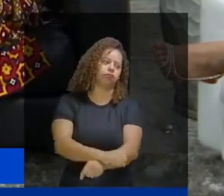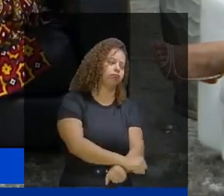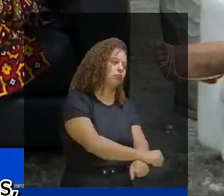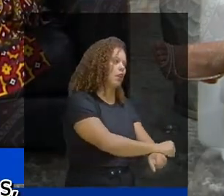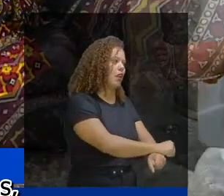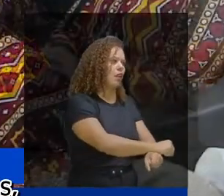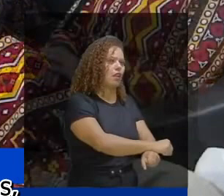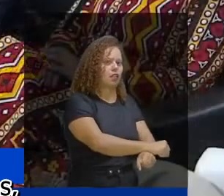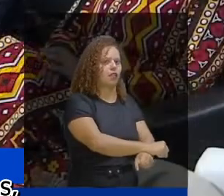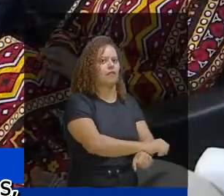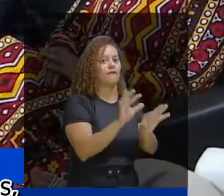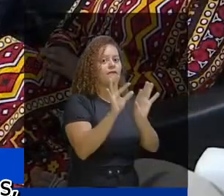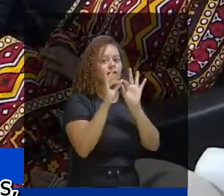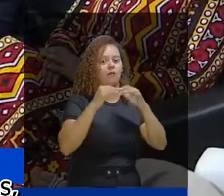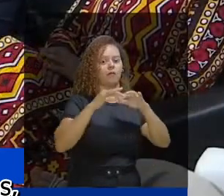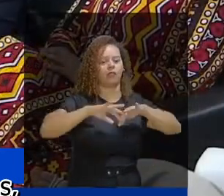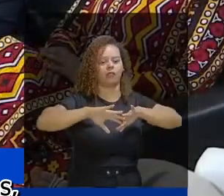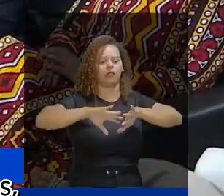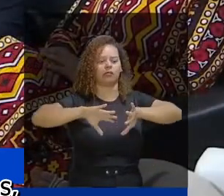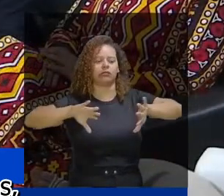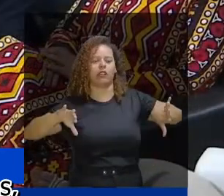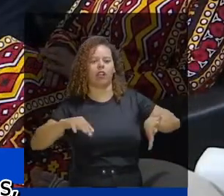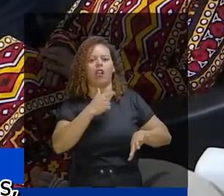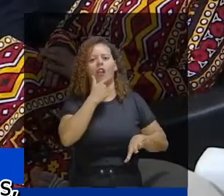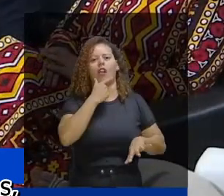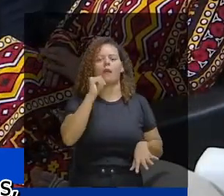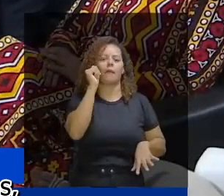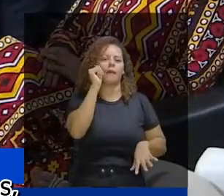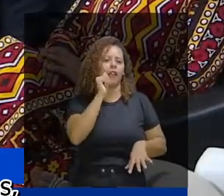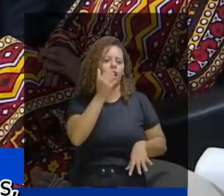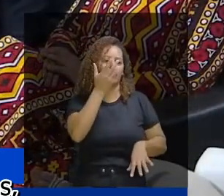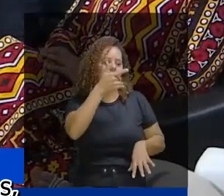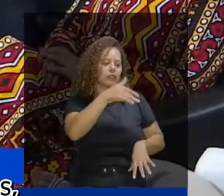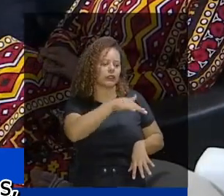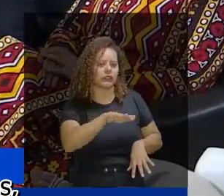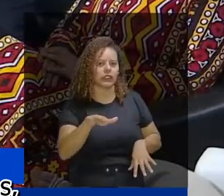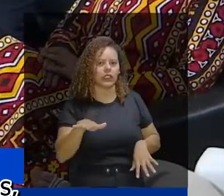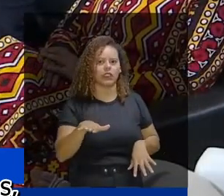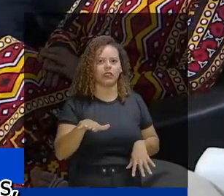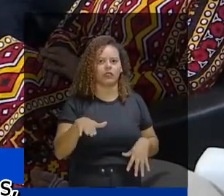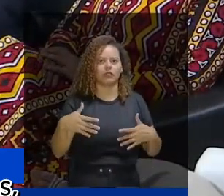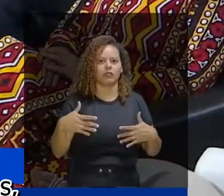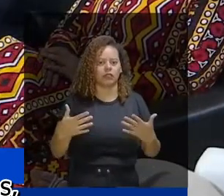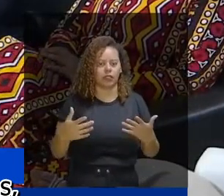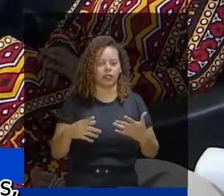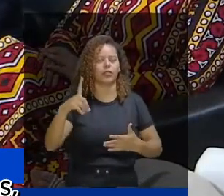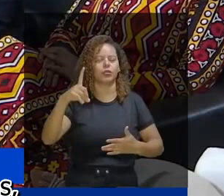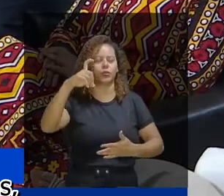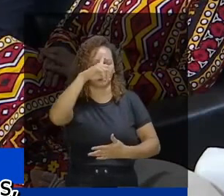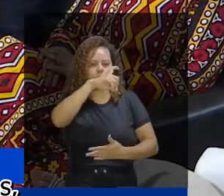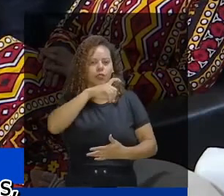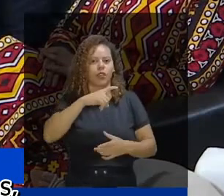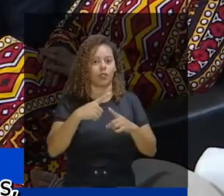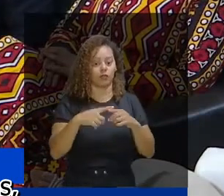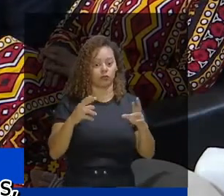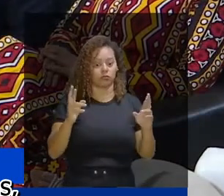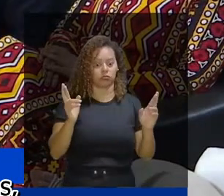foram afastadas, homens, mulheres, crianças tiveram dilacerada essa